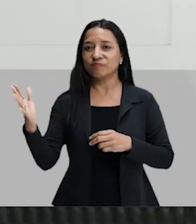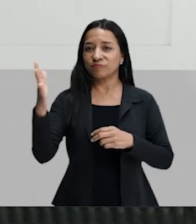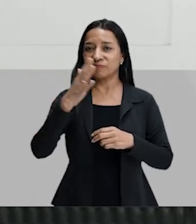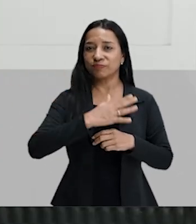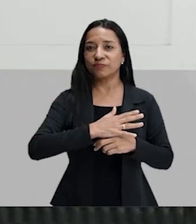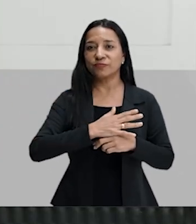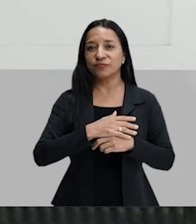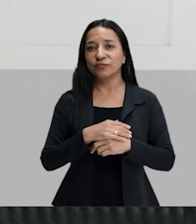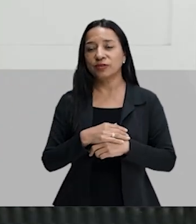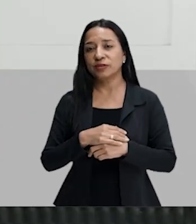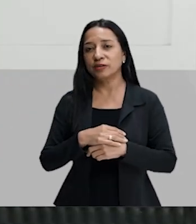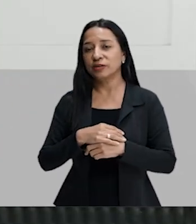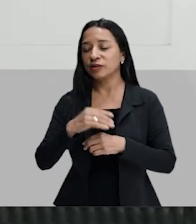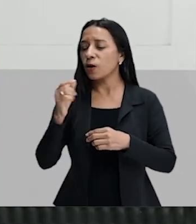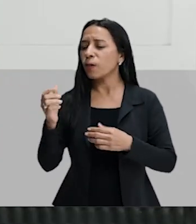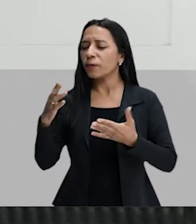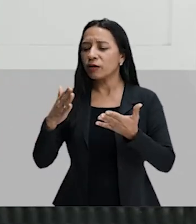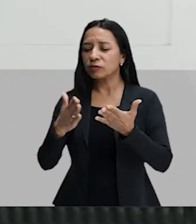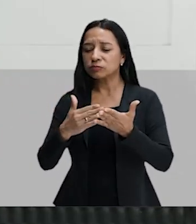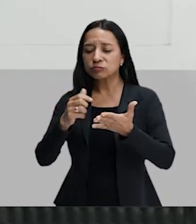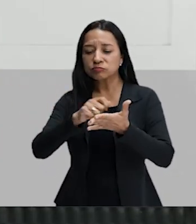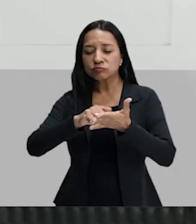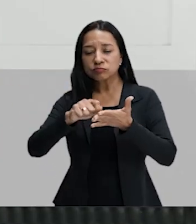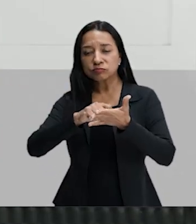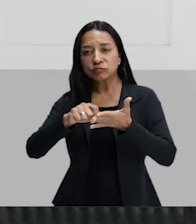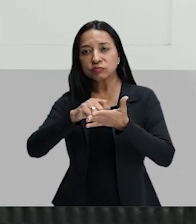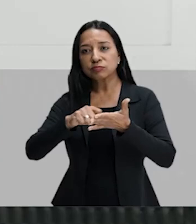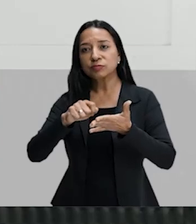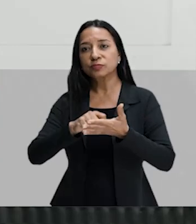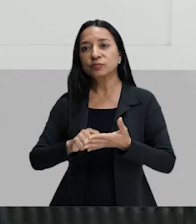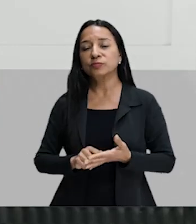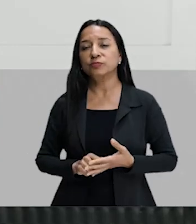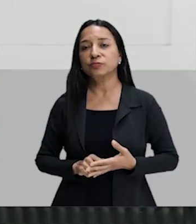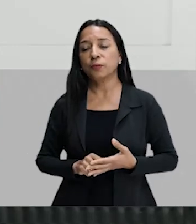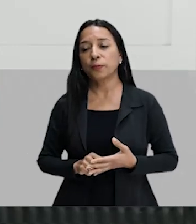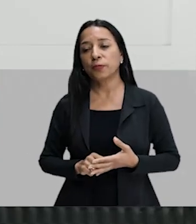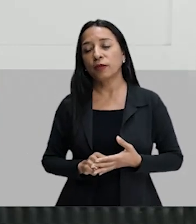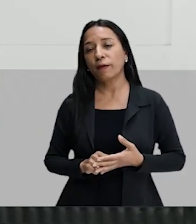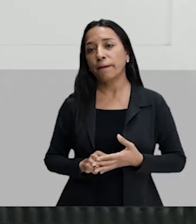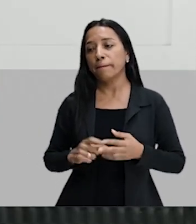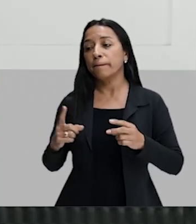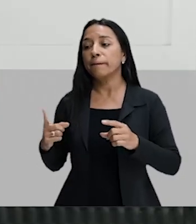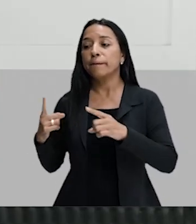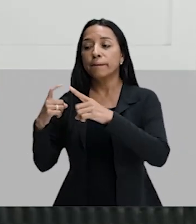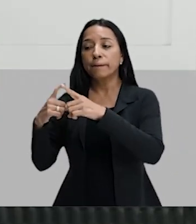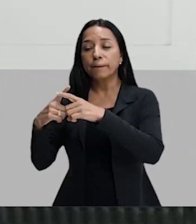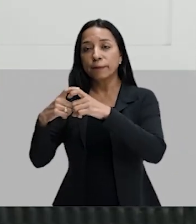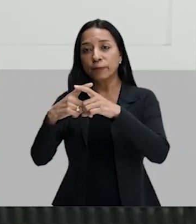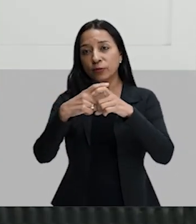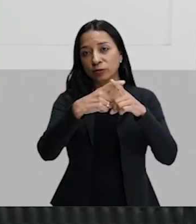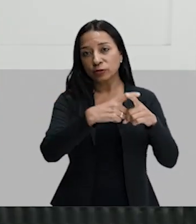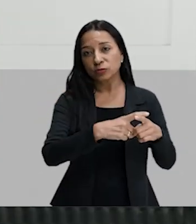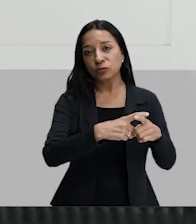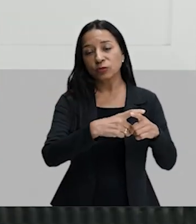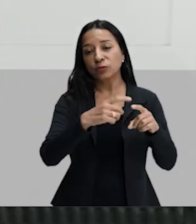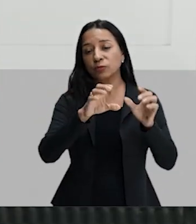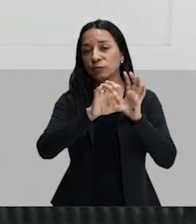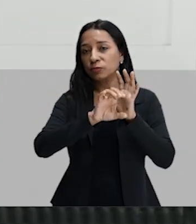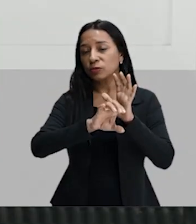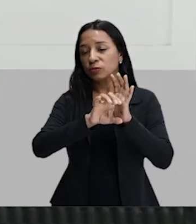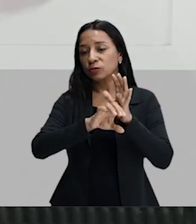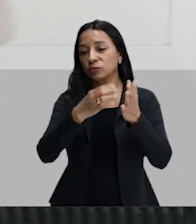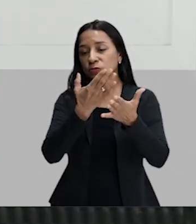e faça anotações e confira direitinho. Pessoal, polinômio é um assunto que você já começou a estudar no